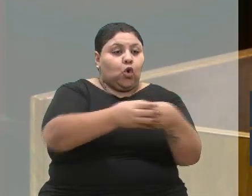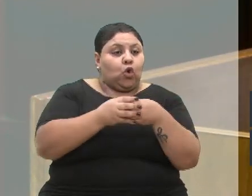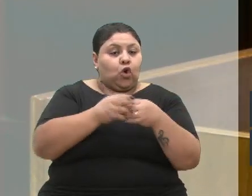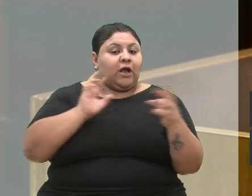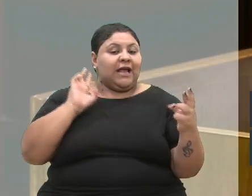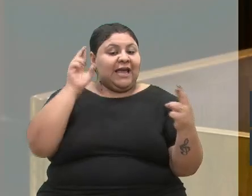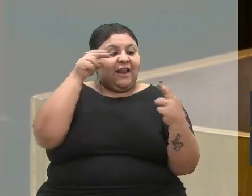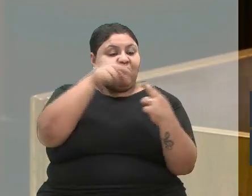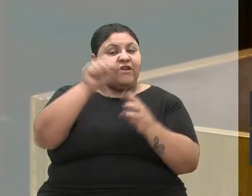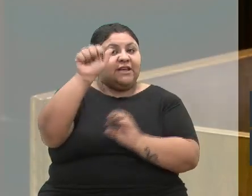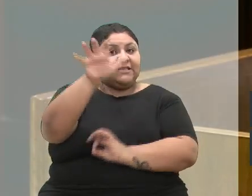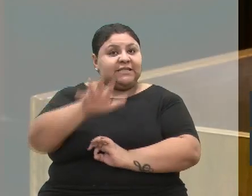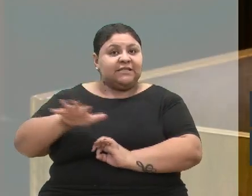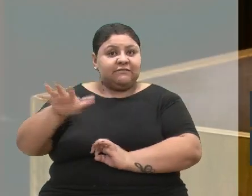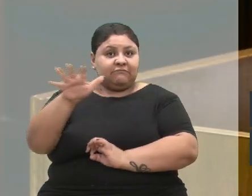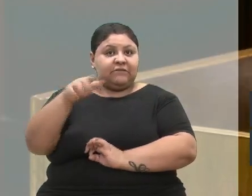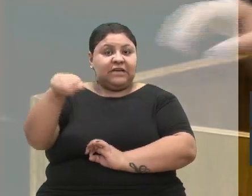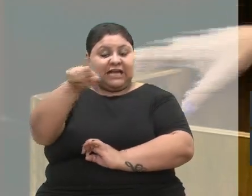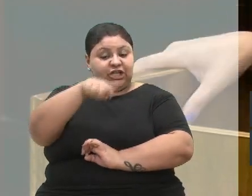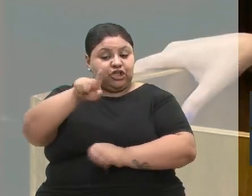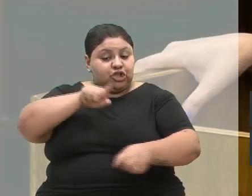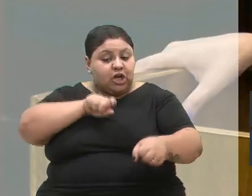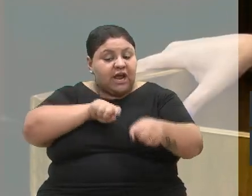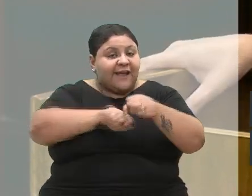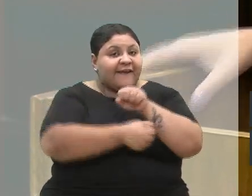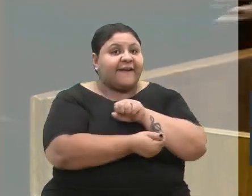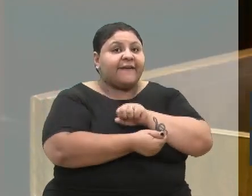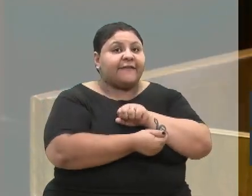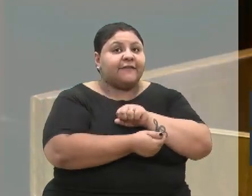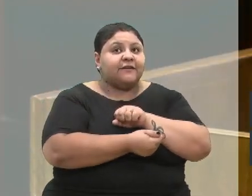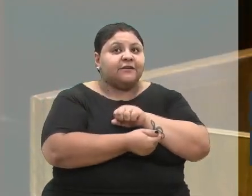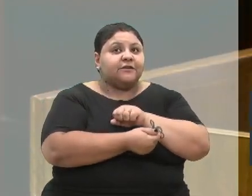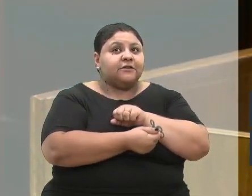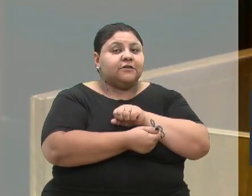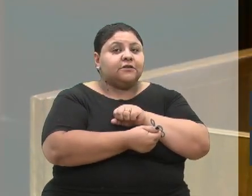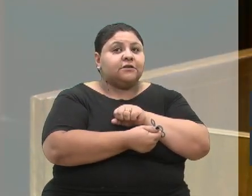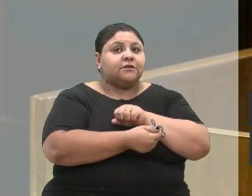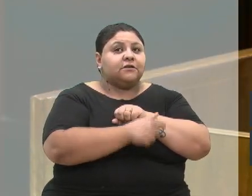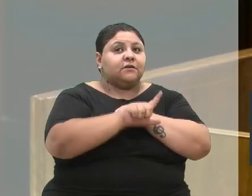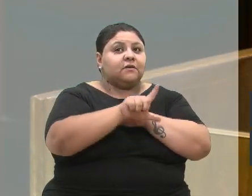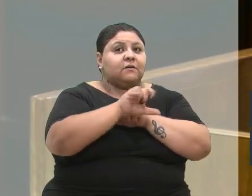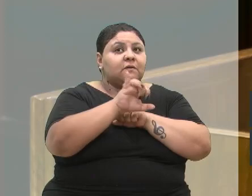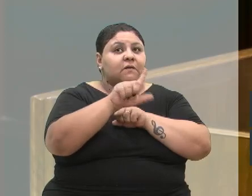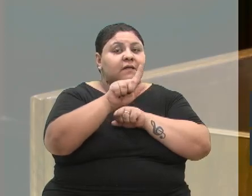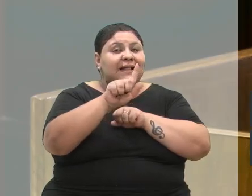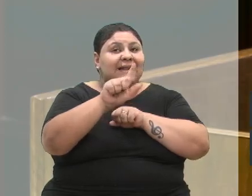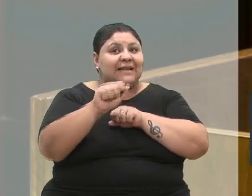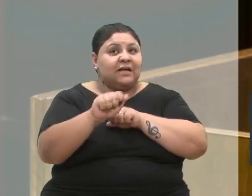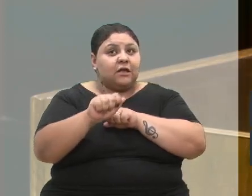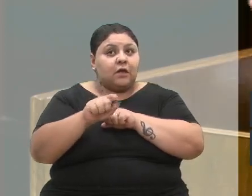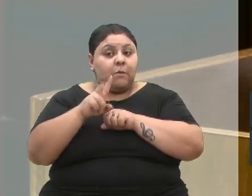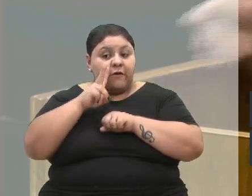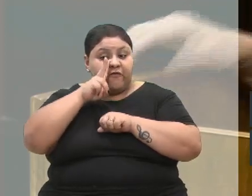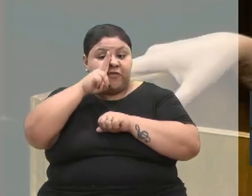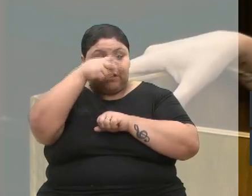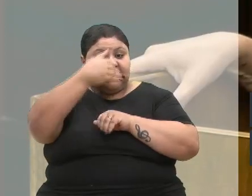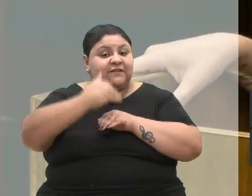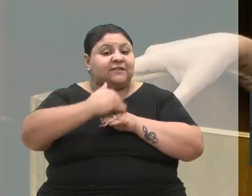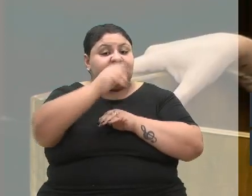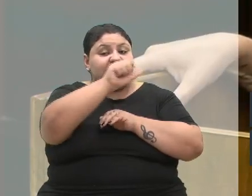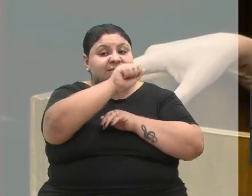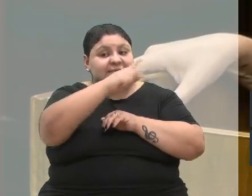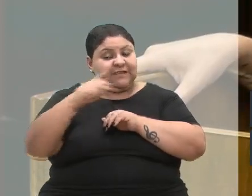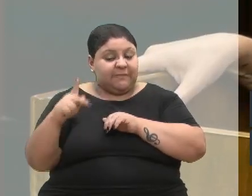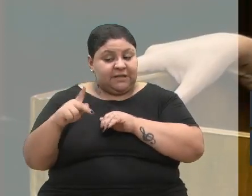nacionalmente hoje. Então, a gente está investindo na Liga também para fortalecer cada vez mais esse aplicativo,